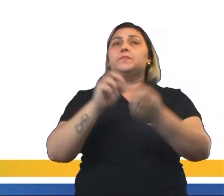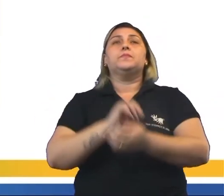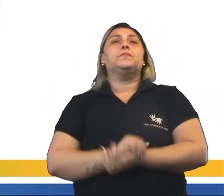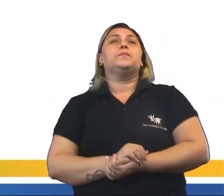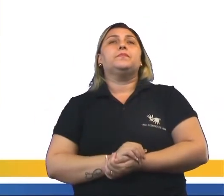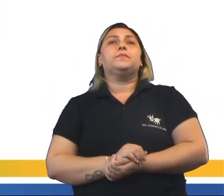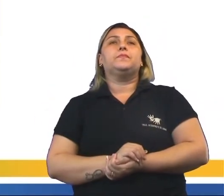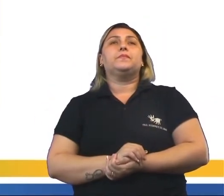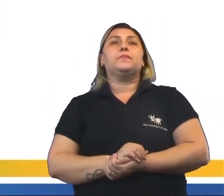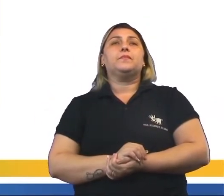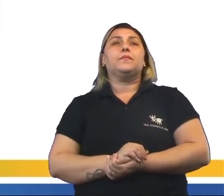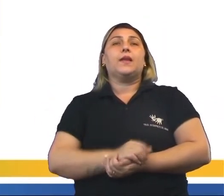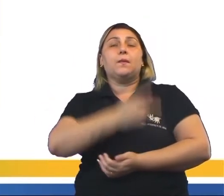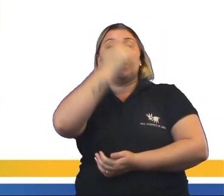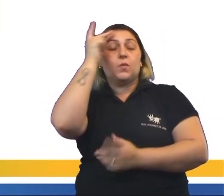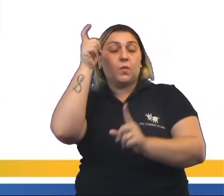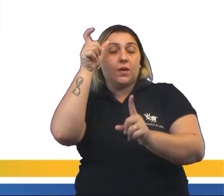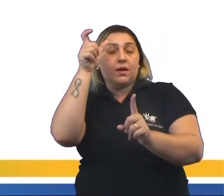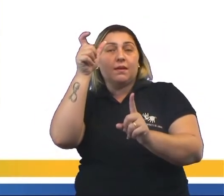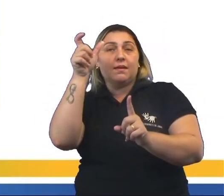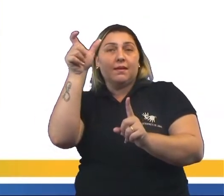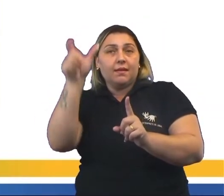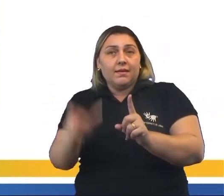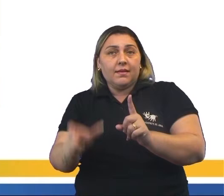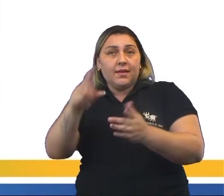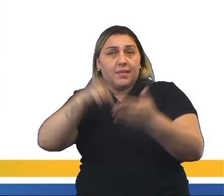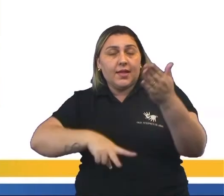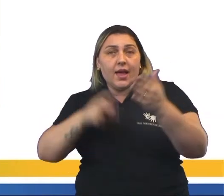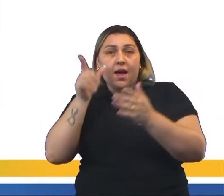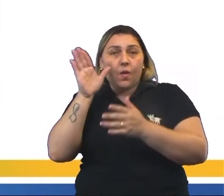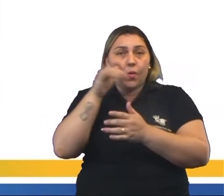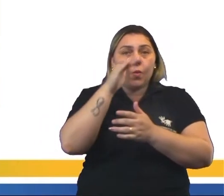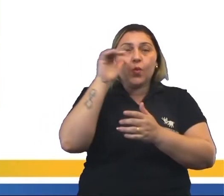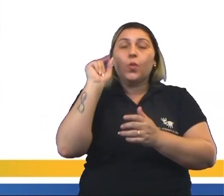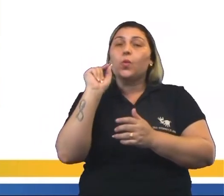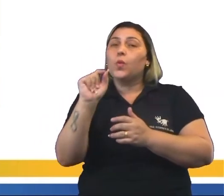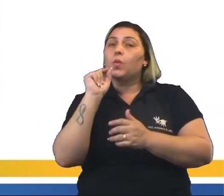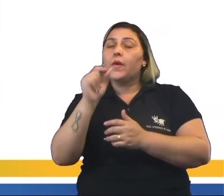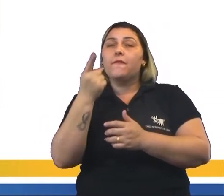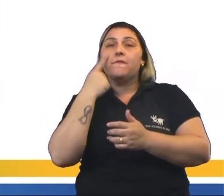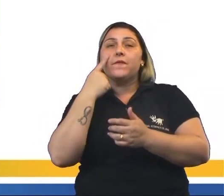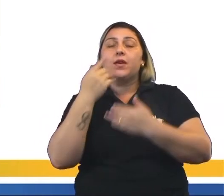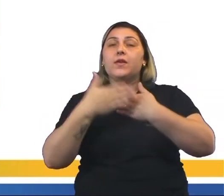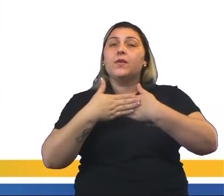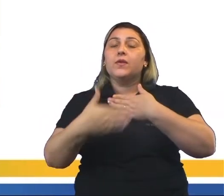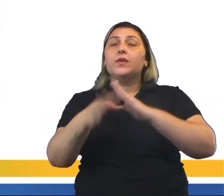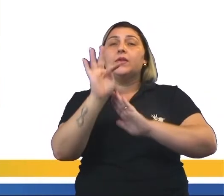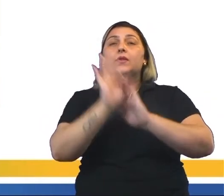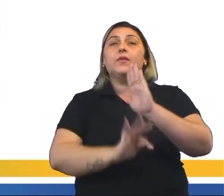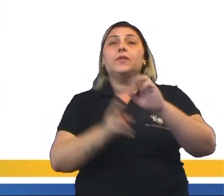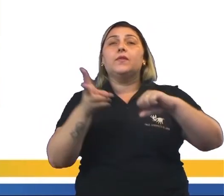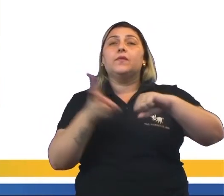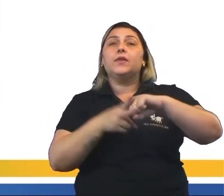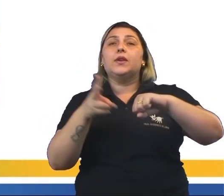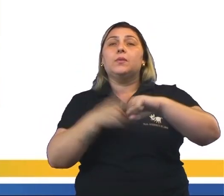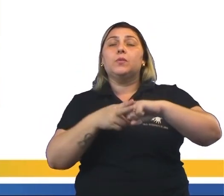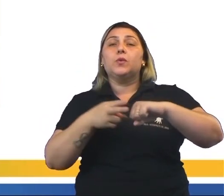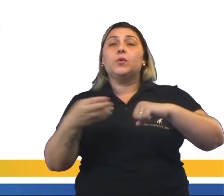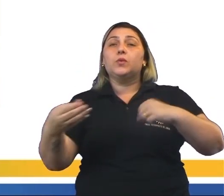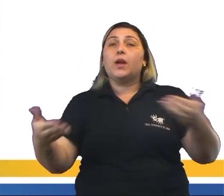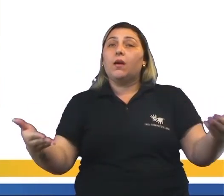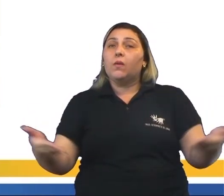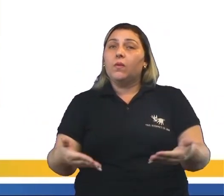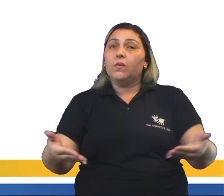deixa seu leitor curioso sobre o que vai tratar. Vale observar que ela inicia o texto com os verbos no